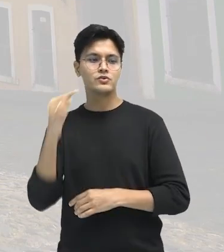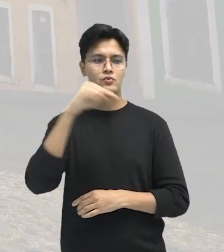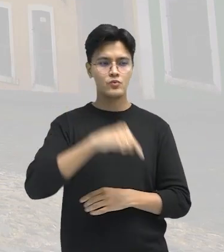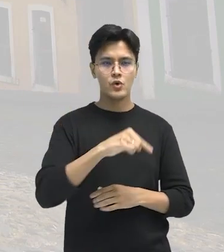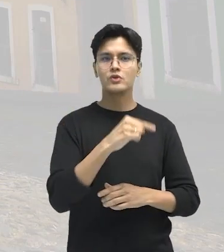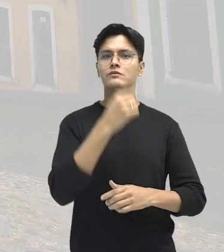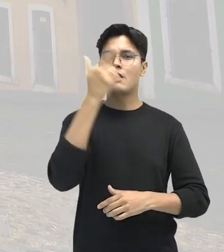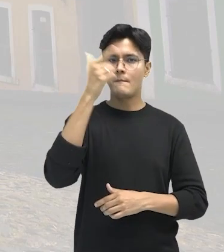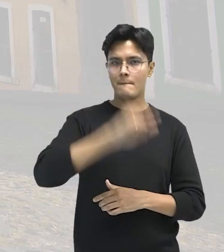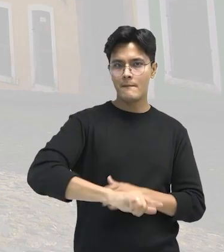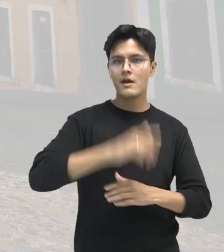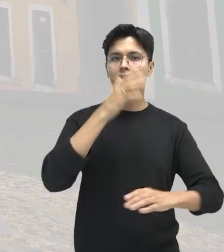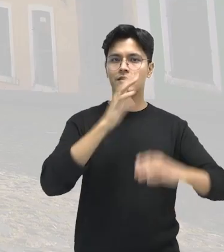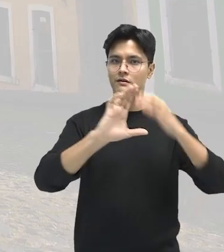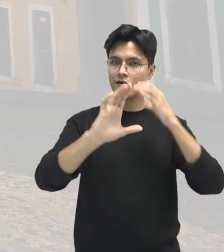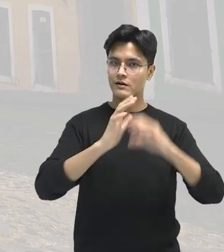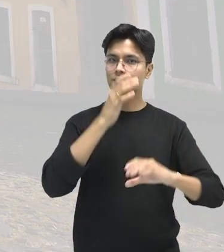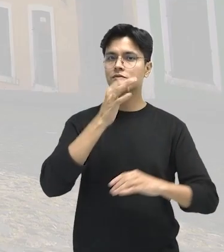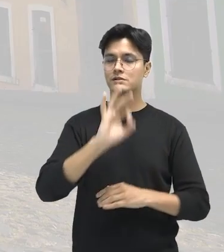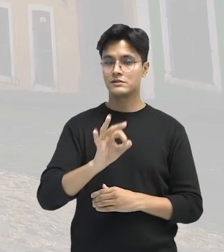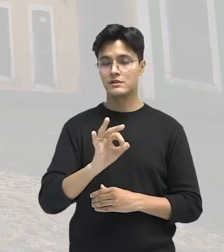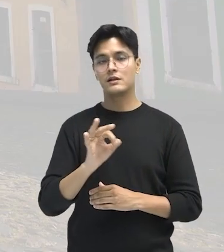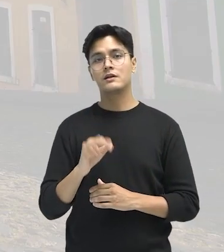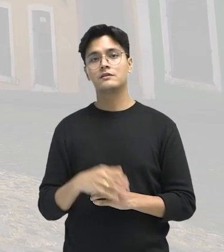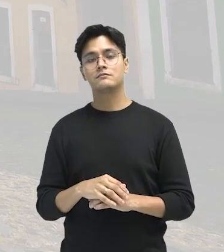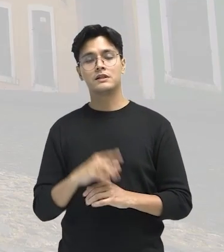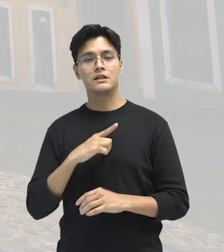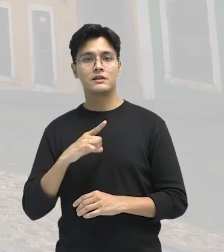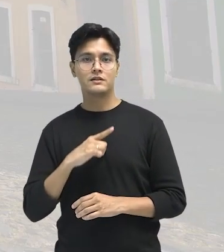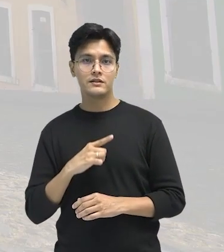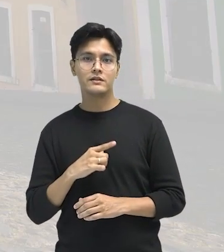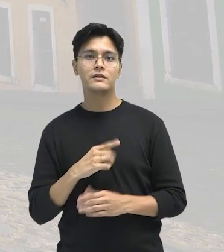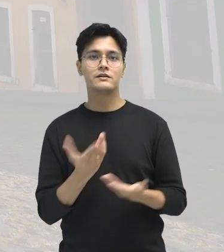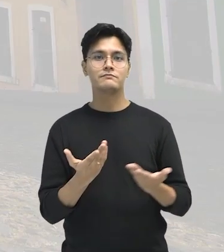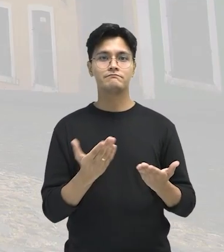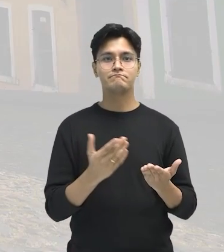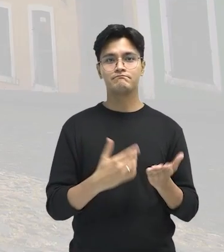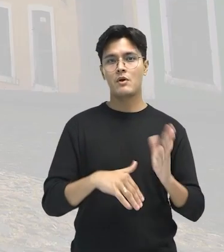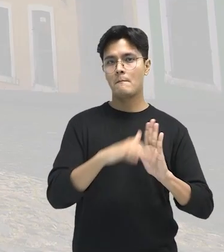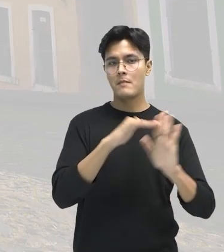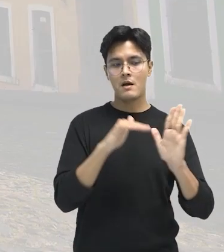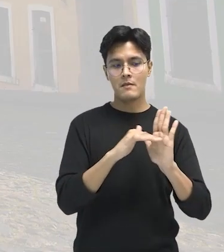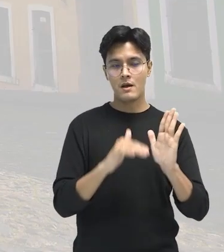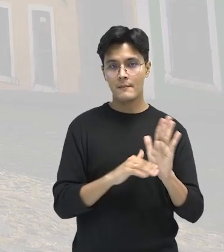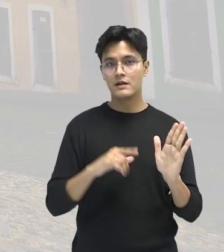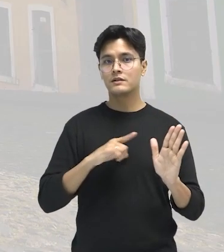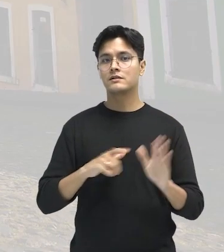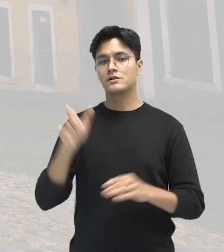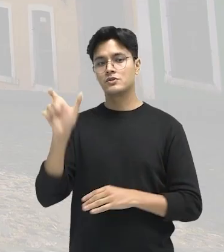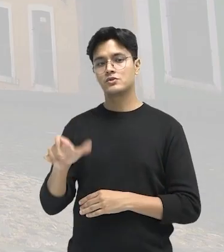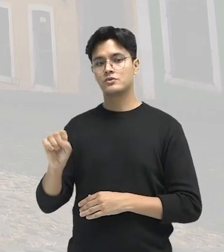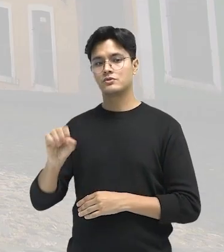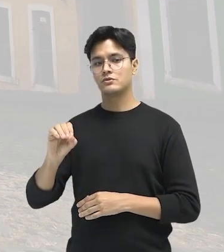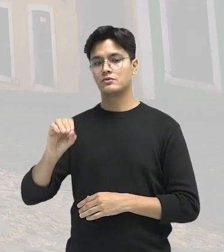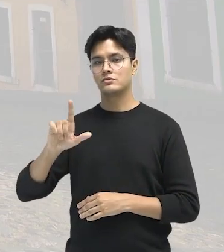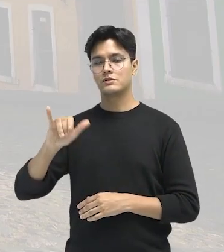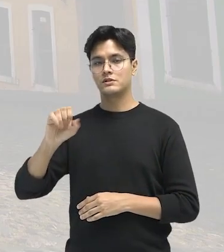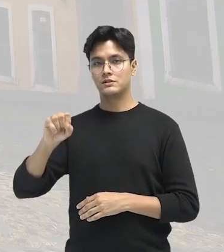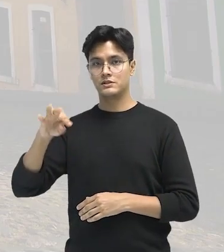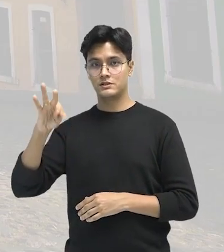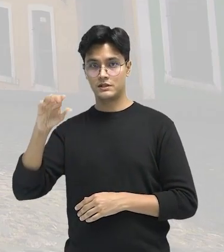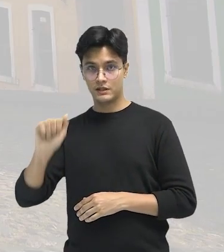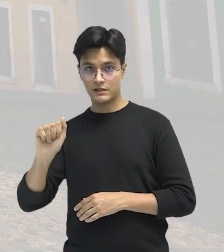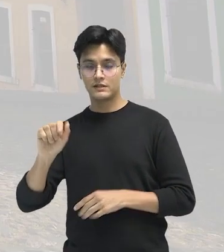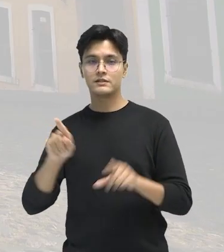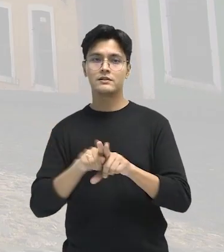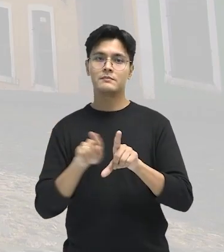outra estrofe, tá certo? Então, são divididas em partes. Nós temos aí os solistas e nós temos as respostas do